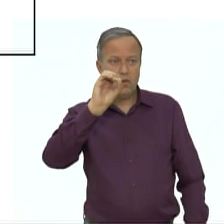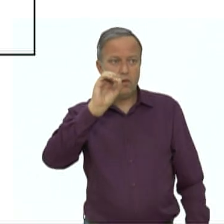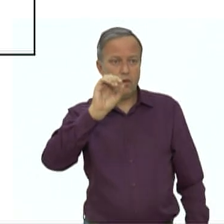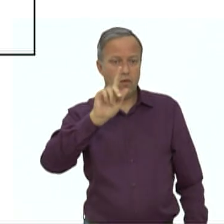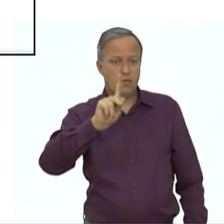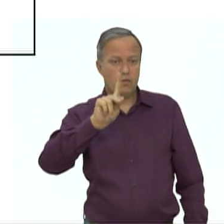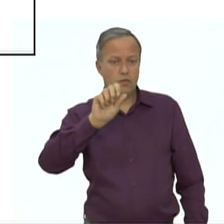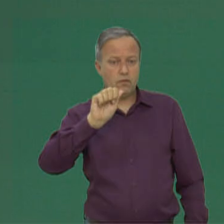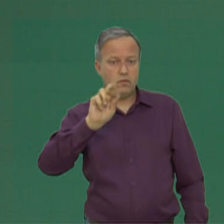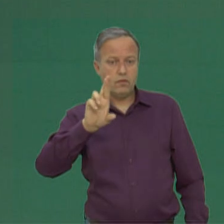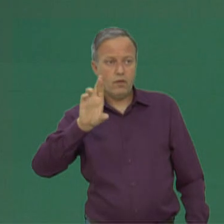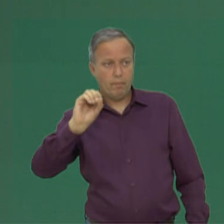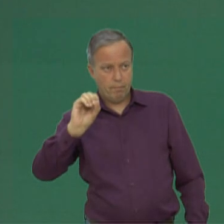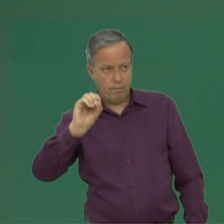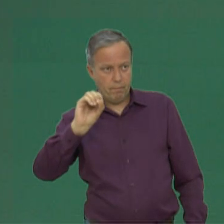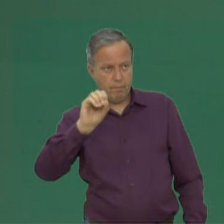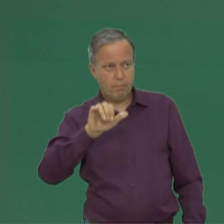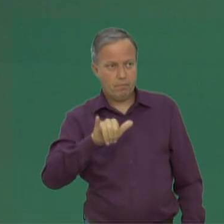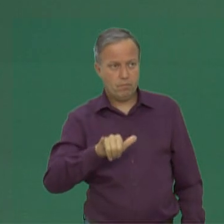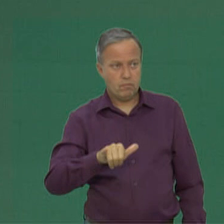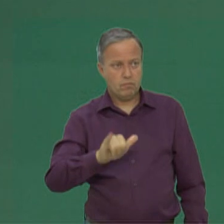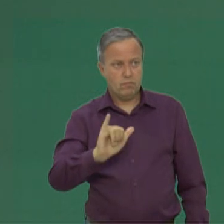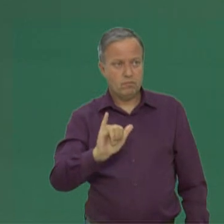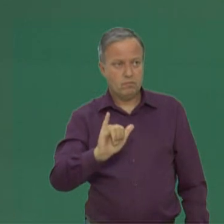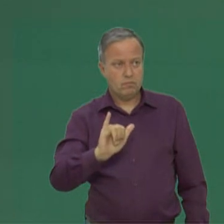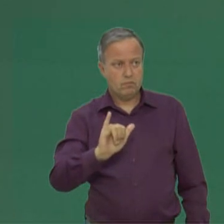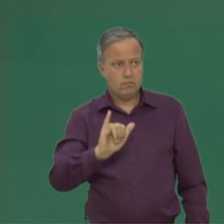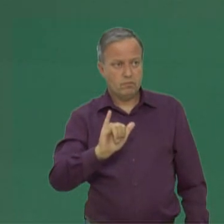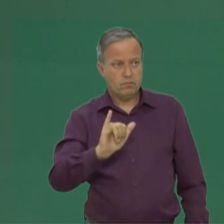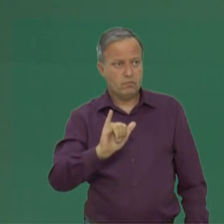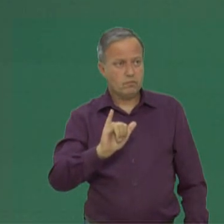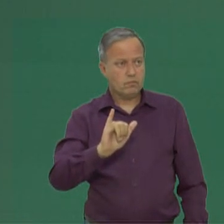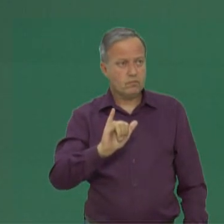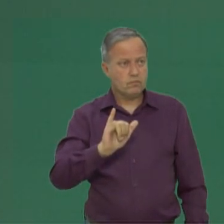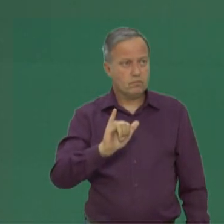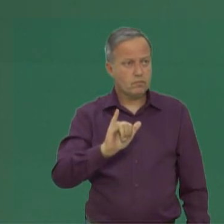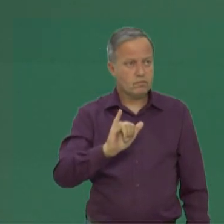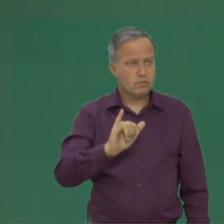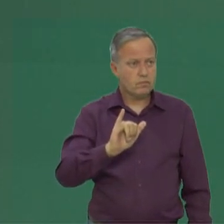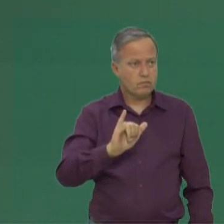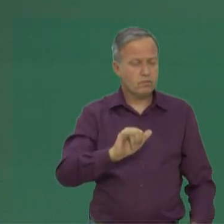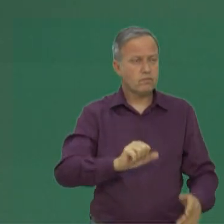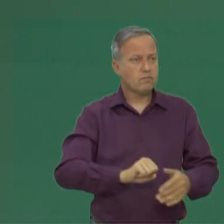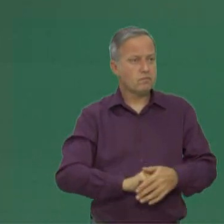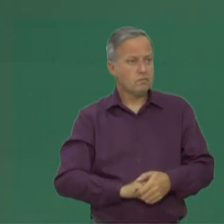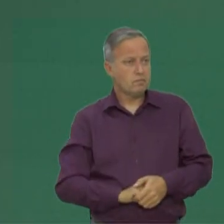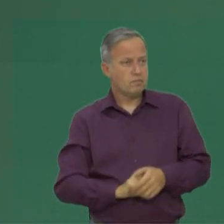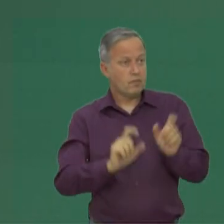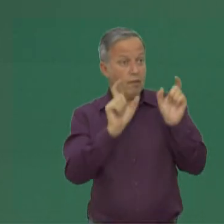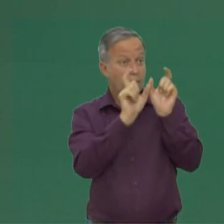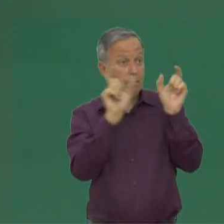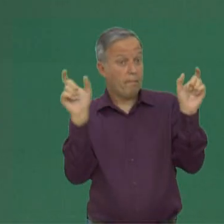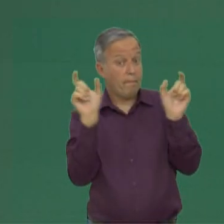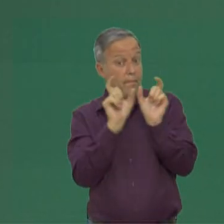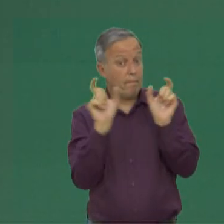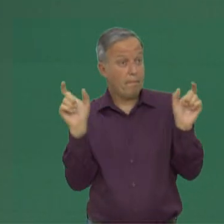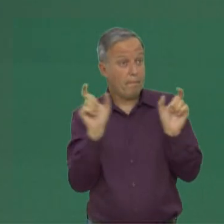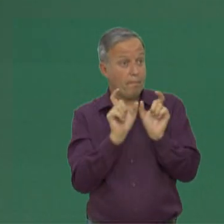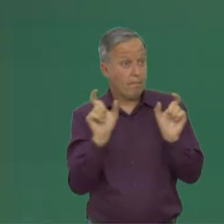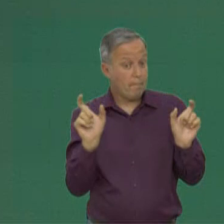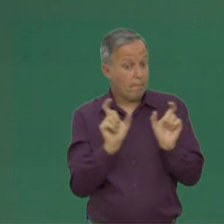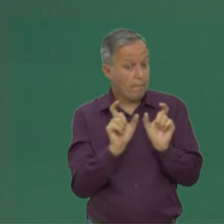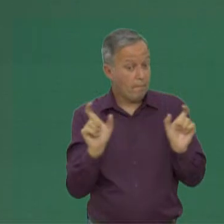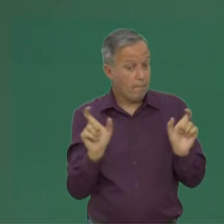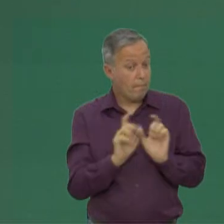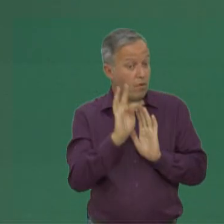Ou seja, vocês irão formar possíveis frases aqui de acordo com o